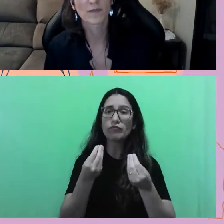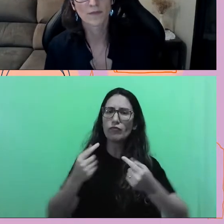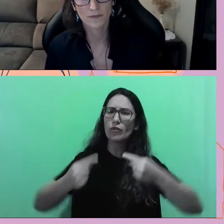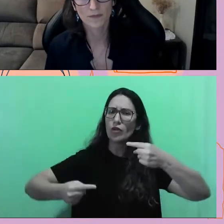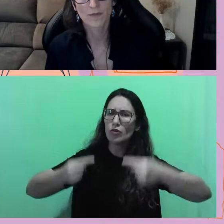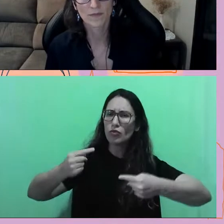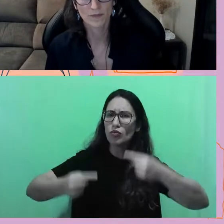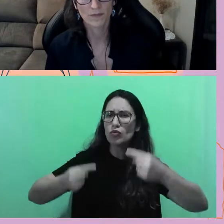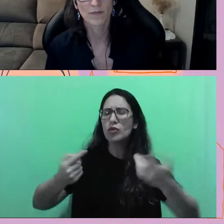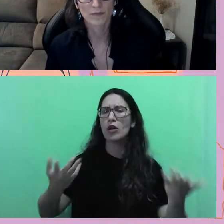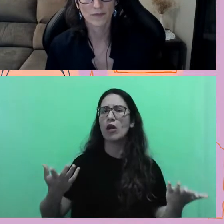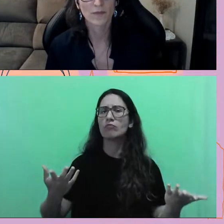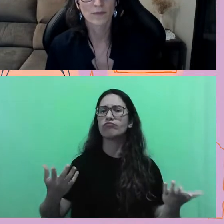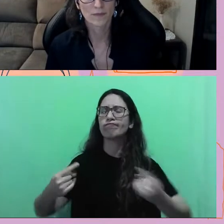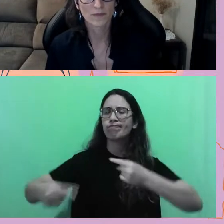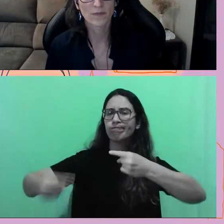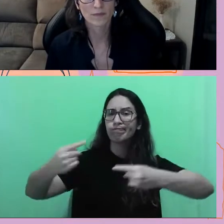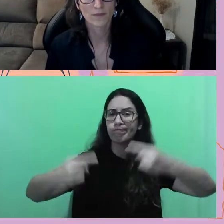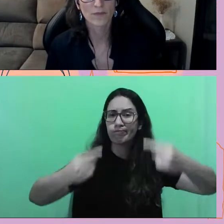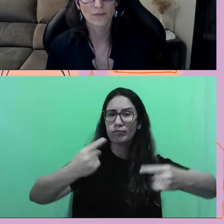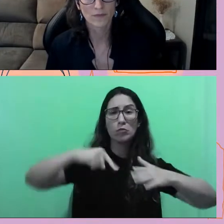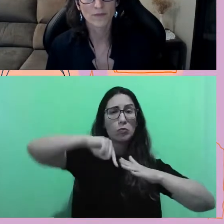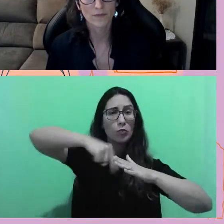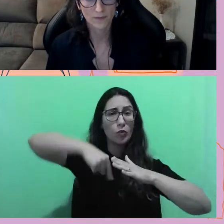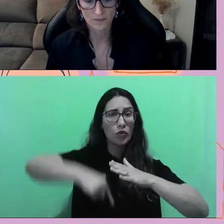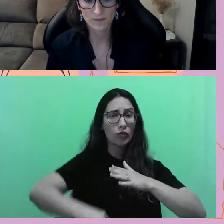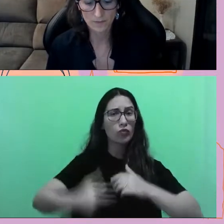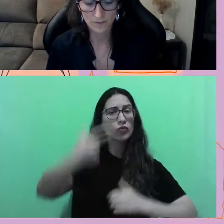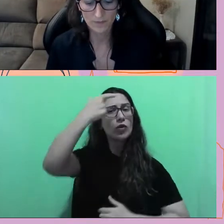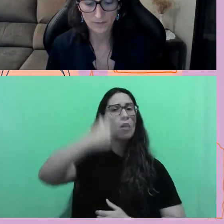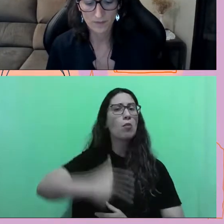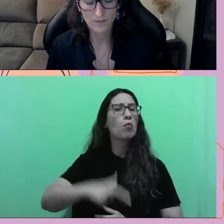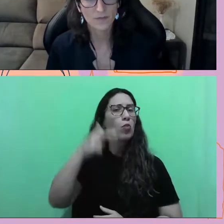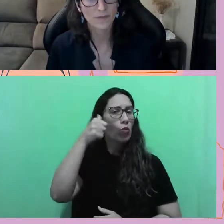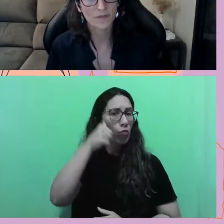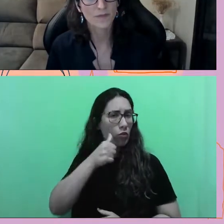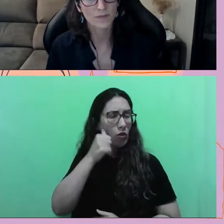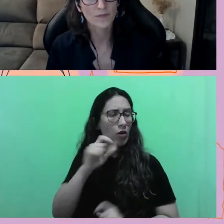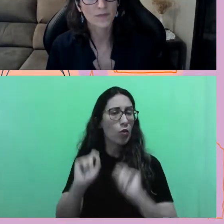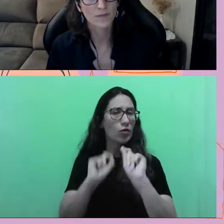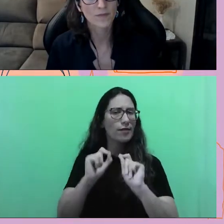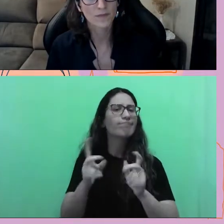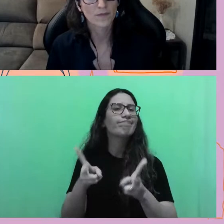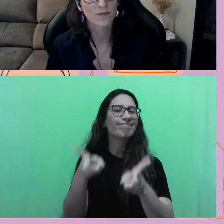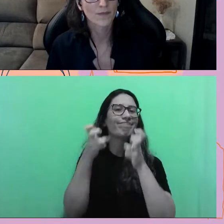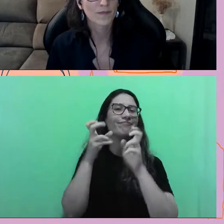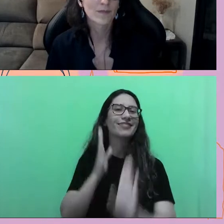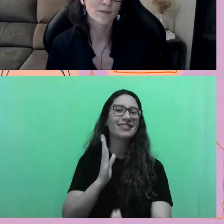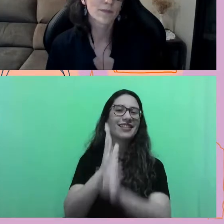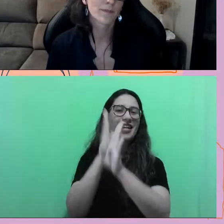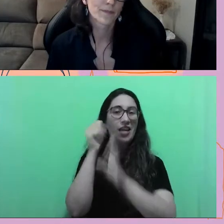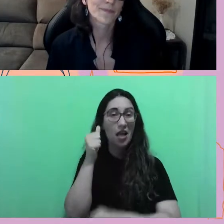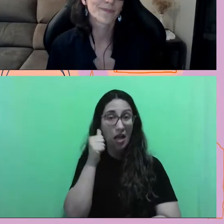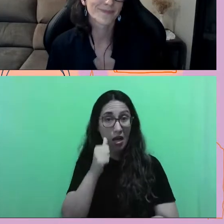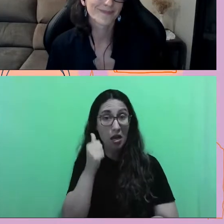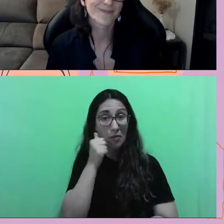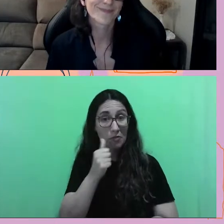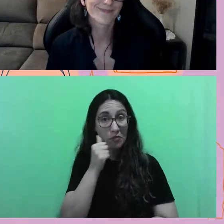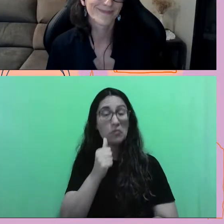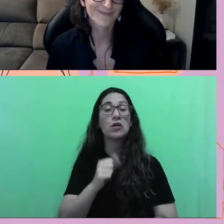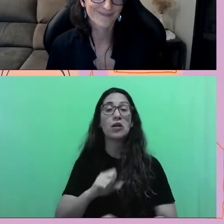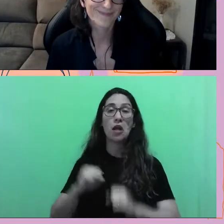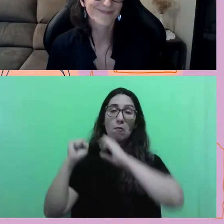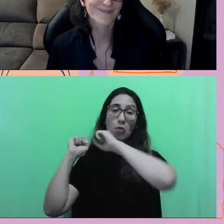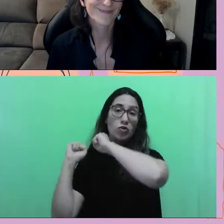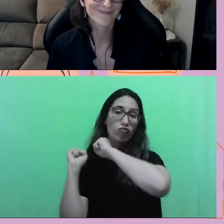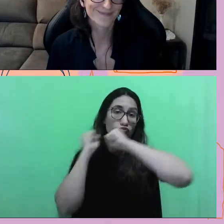para uma discussão, né, mais profunda do que é ser mulher, a gente constata isso, né? Que a mulher é cervejeira, que a mulher é judoca, que a